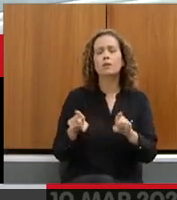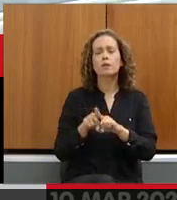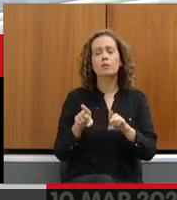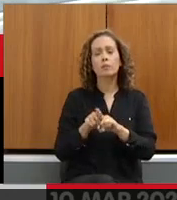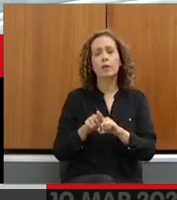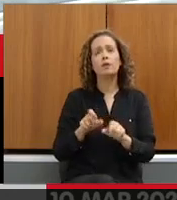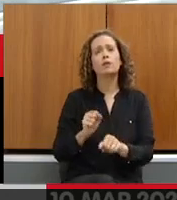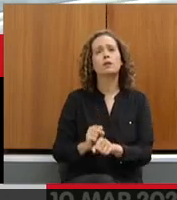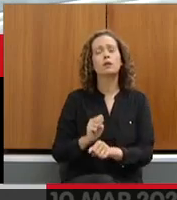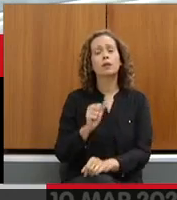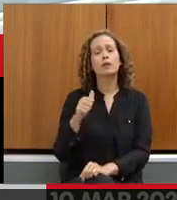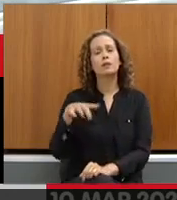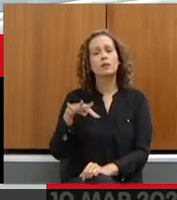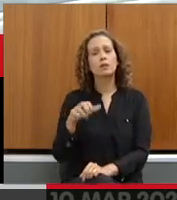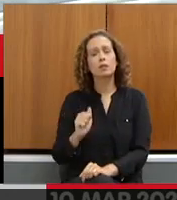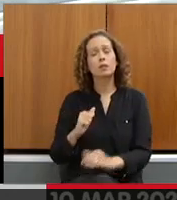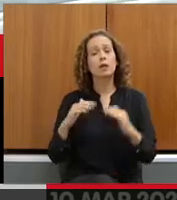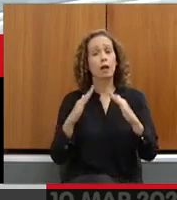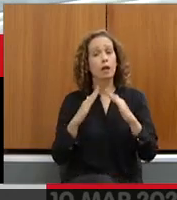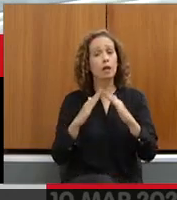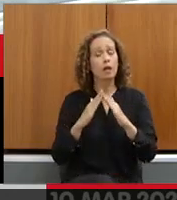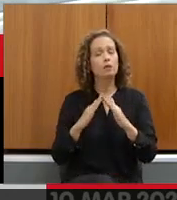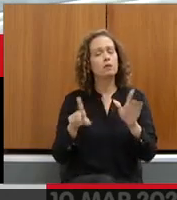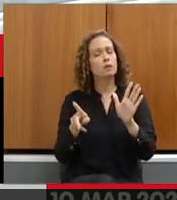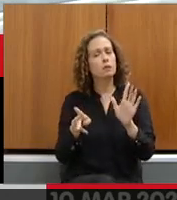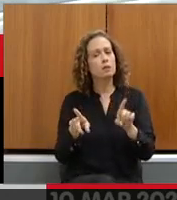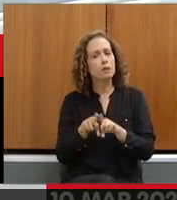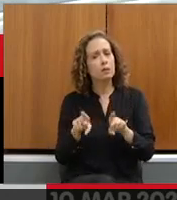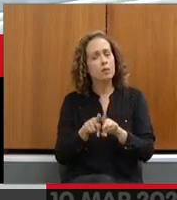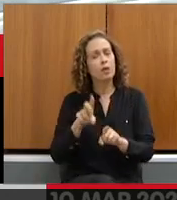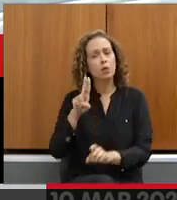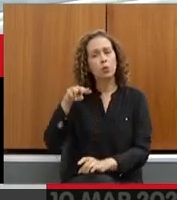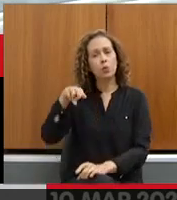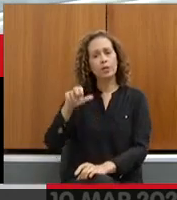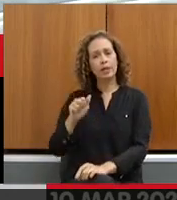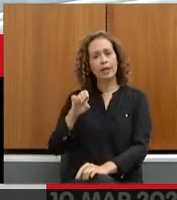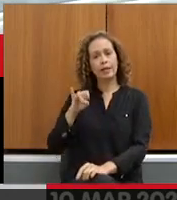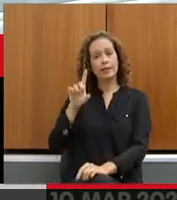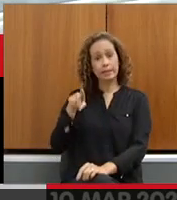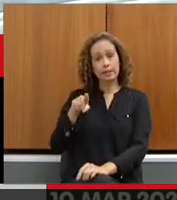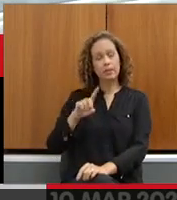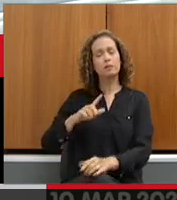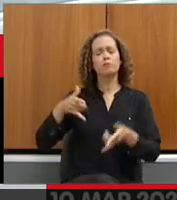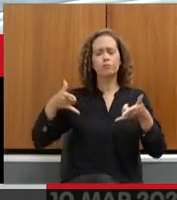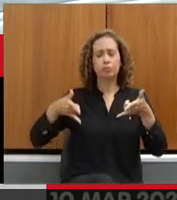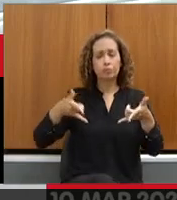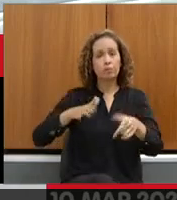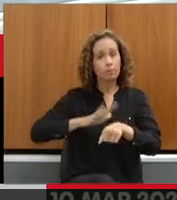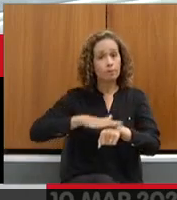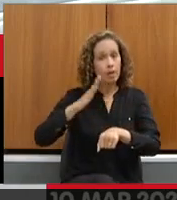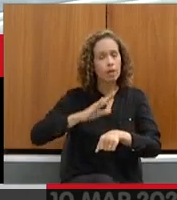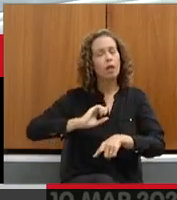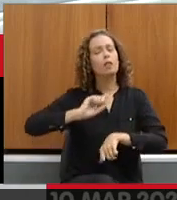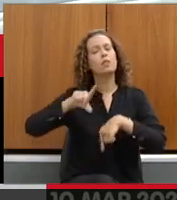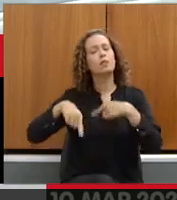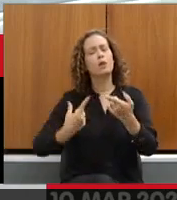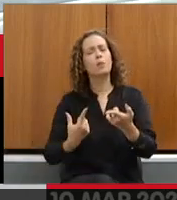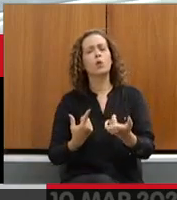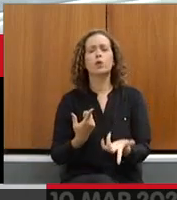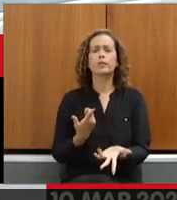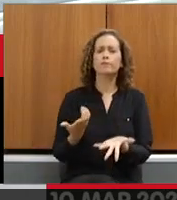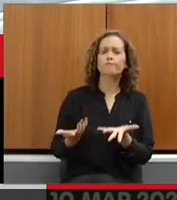Santa Casa de Unaí o hospital de Unaí para ter um pouco mais de leito E aí sim depois nós tentarmos ver se é